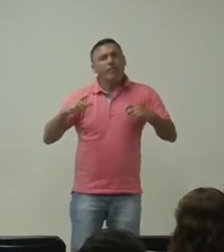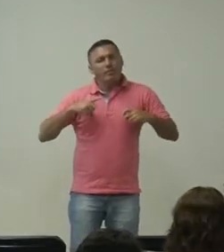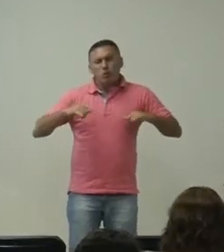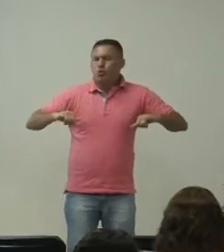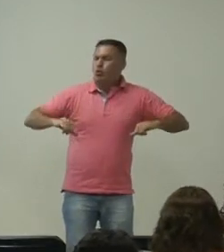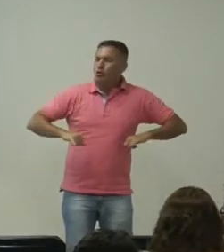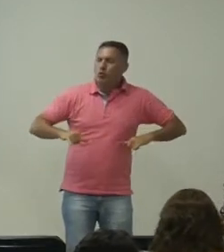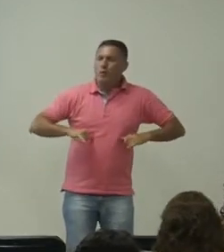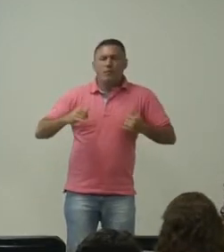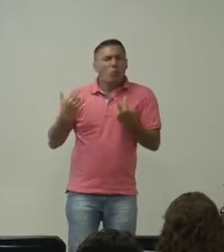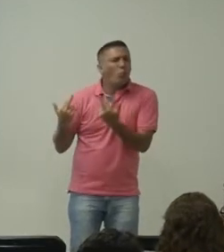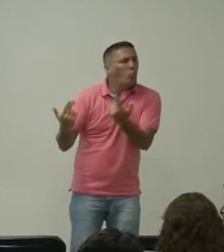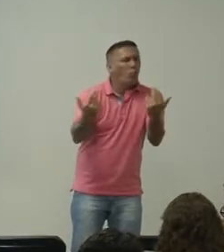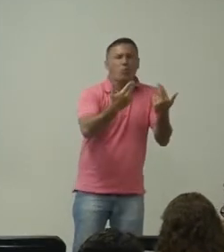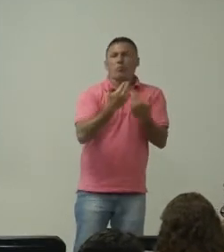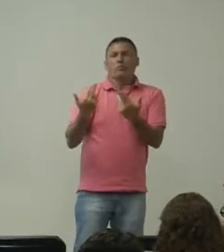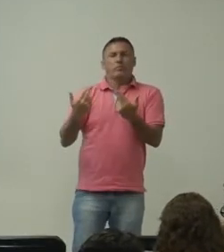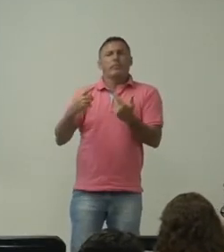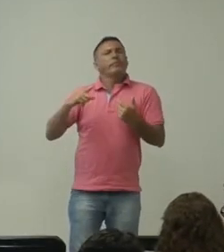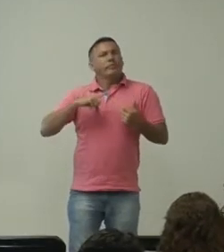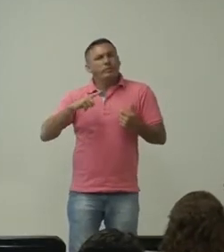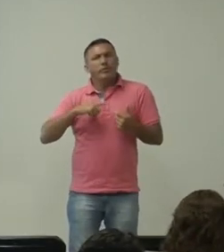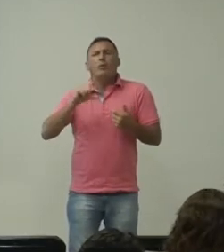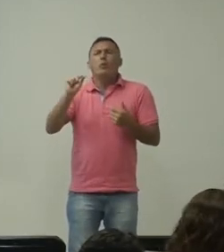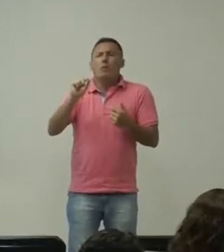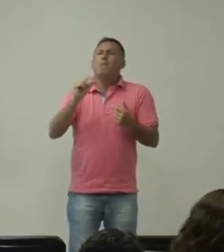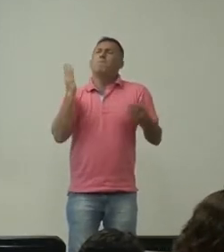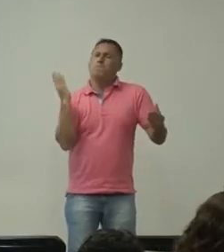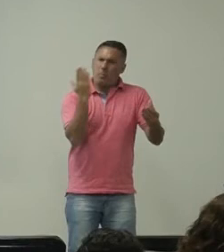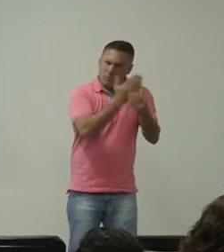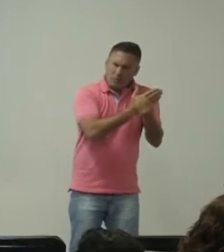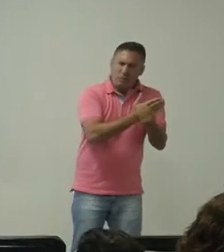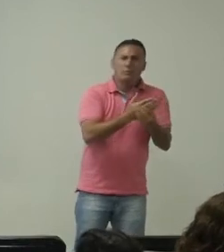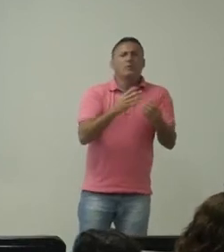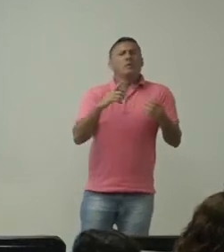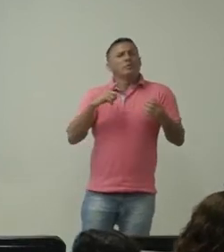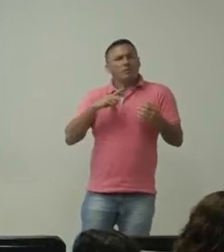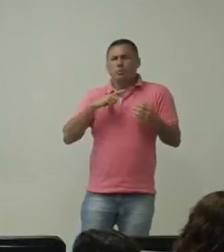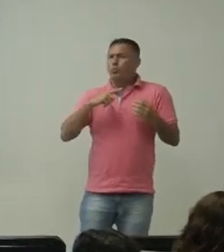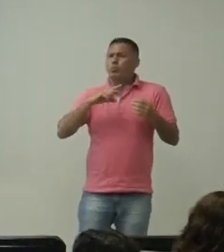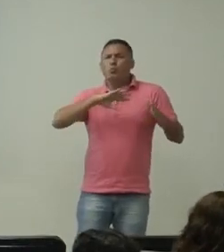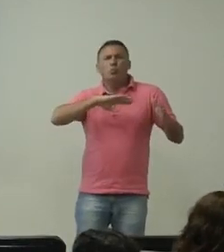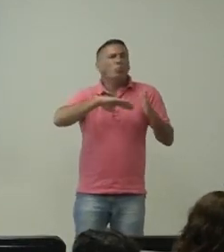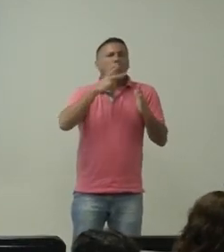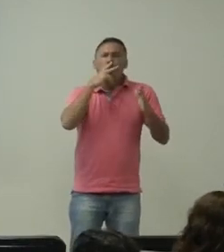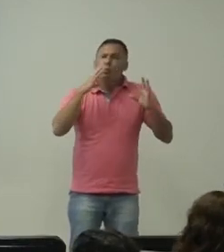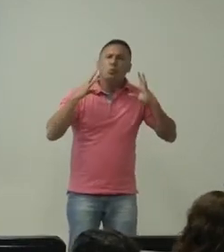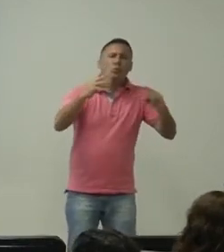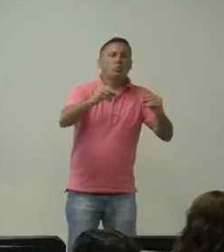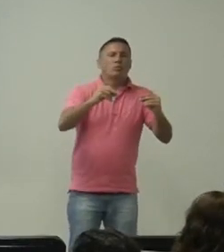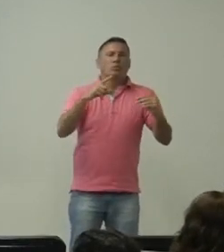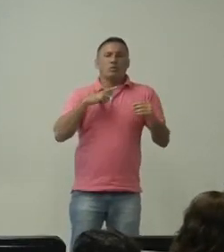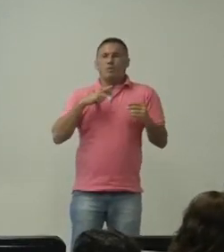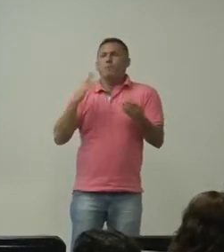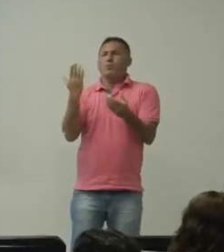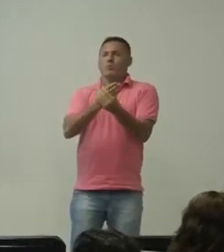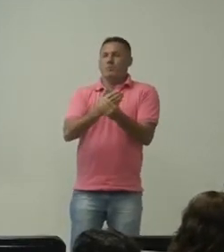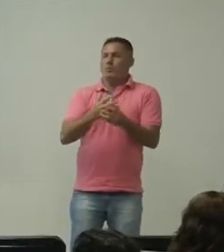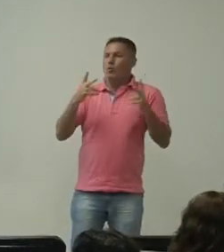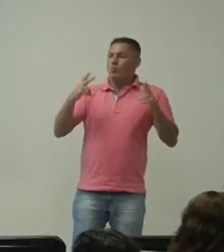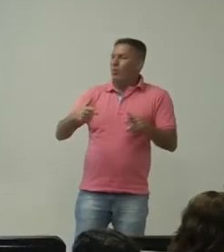passíveis de responsabilização, são passíveis de processo reflexivo, todas elas. E assim como a